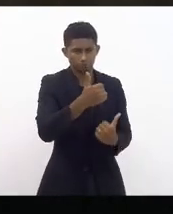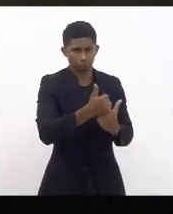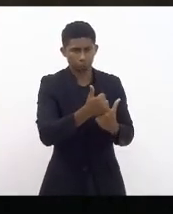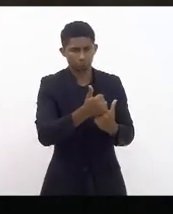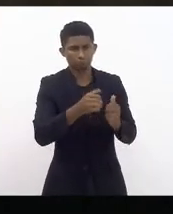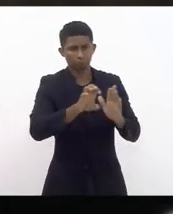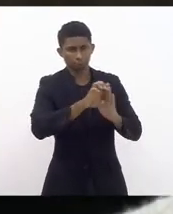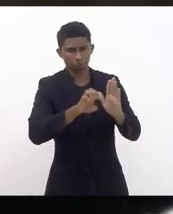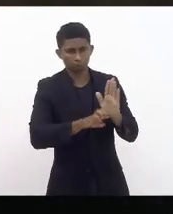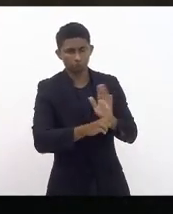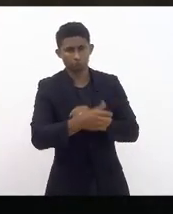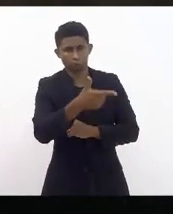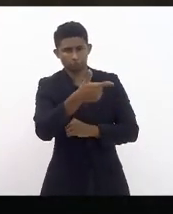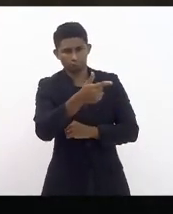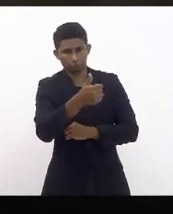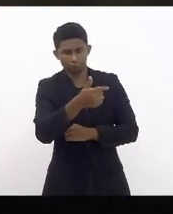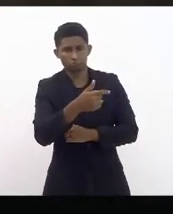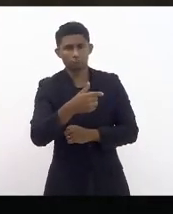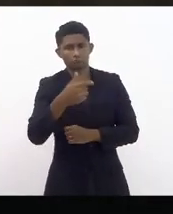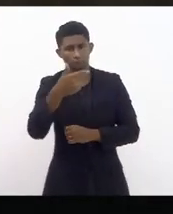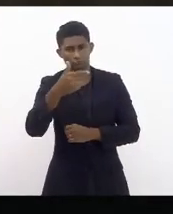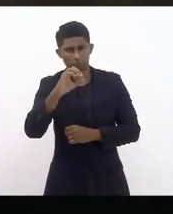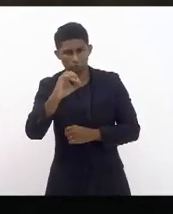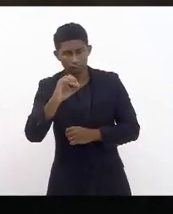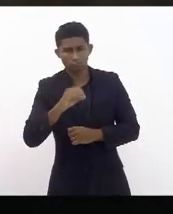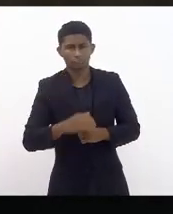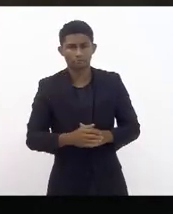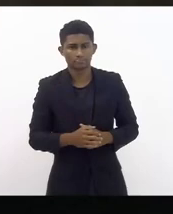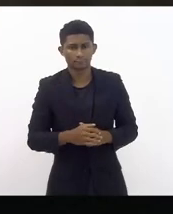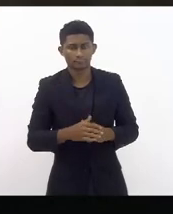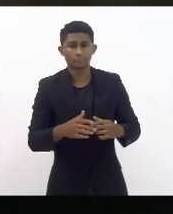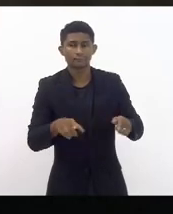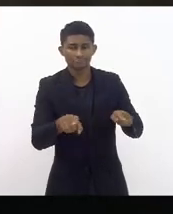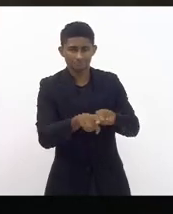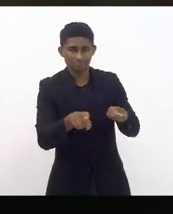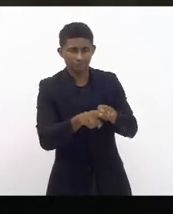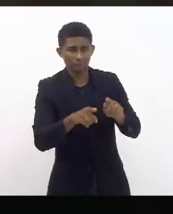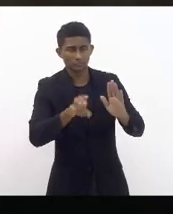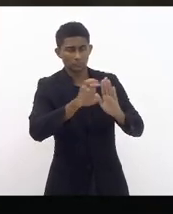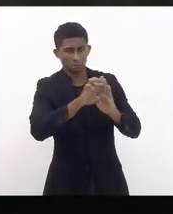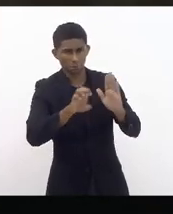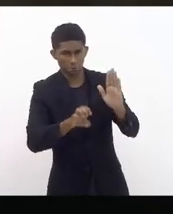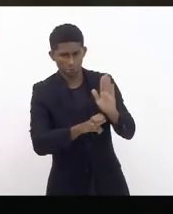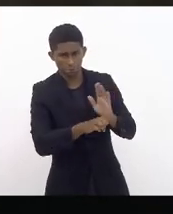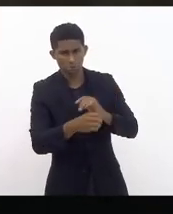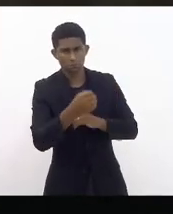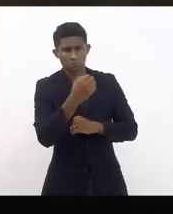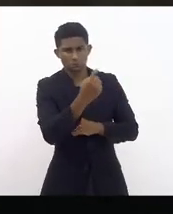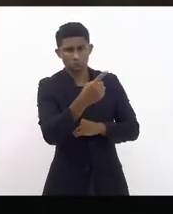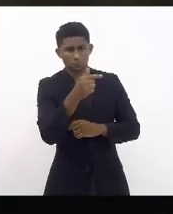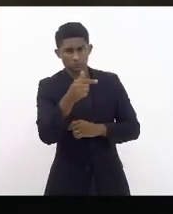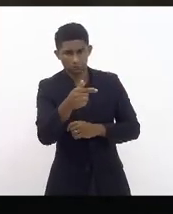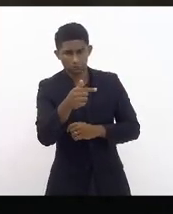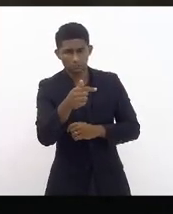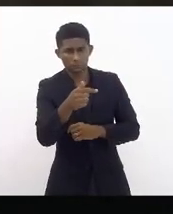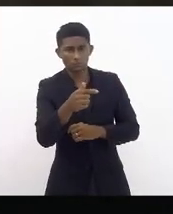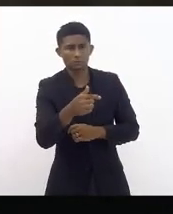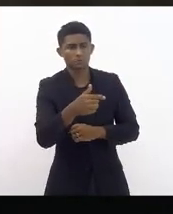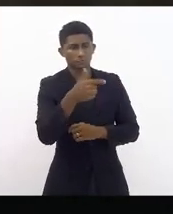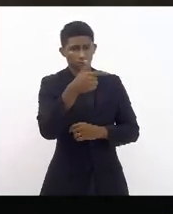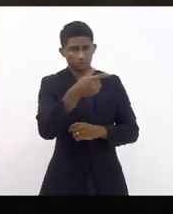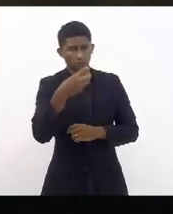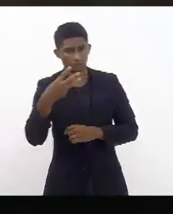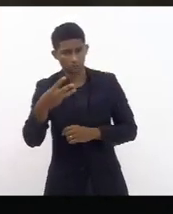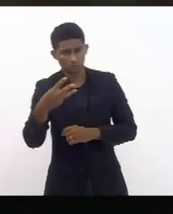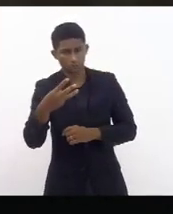às emendas 12 e 20. Favorável com subemenda aglutinativa às emendas 17 e 23.